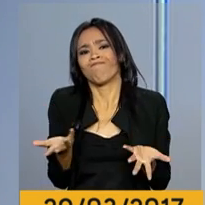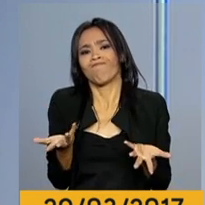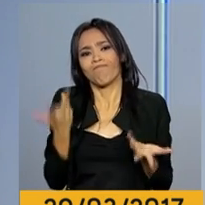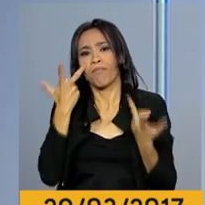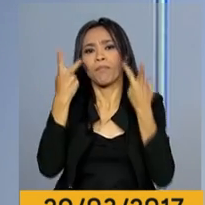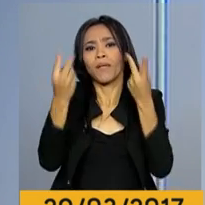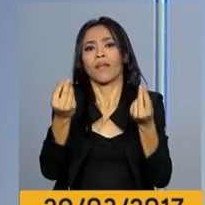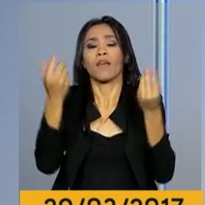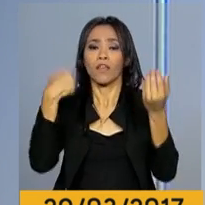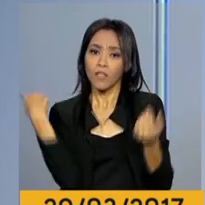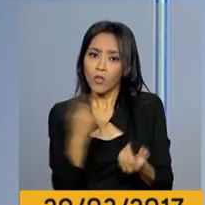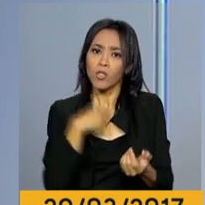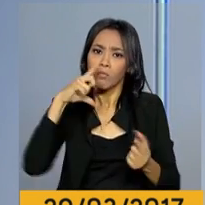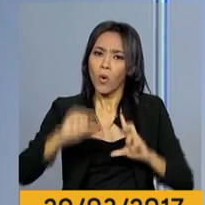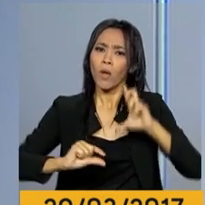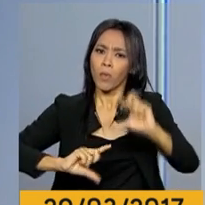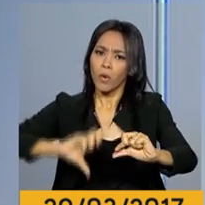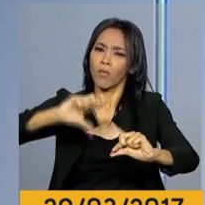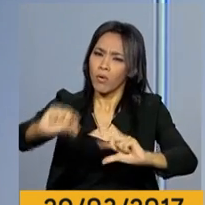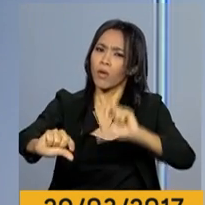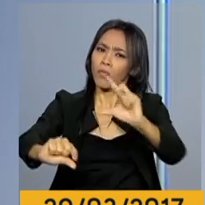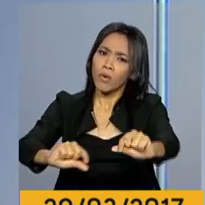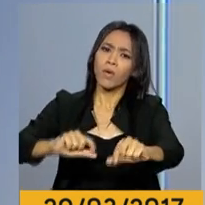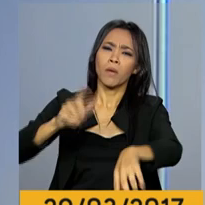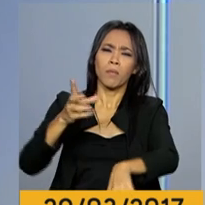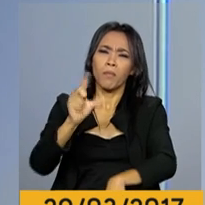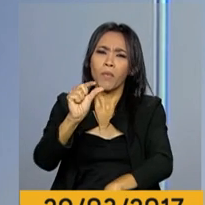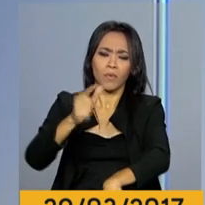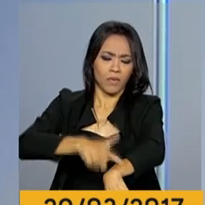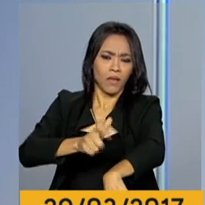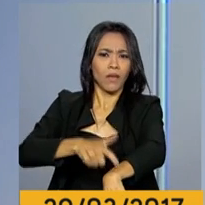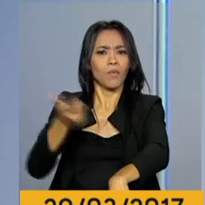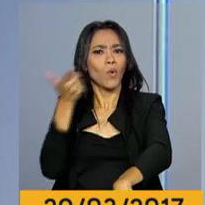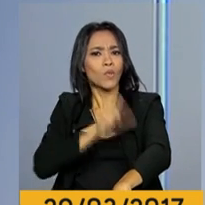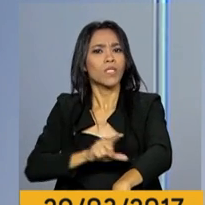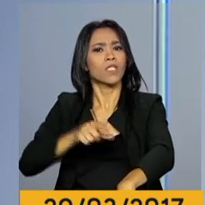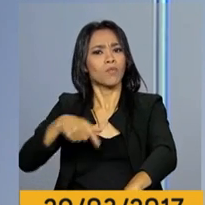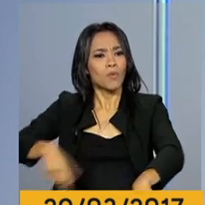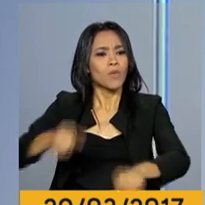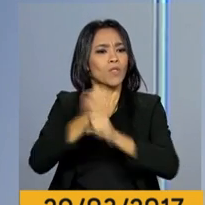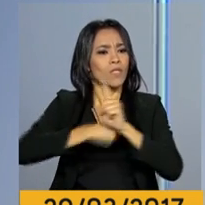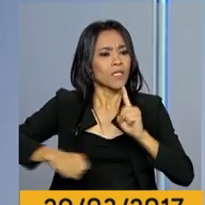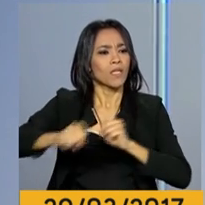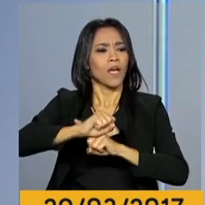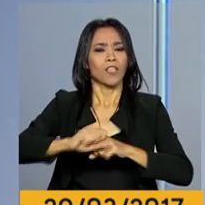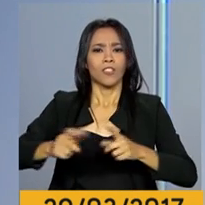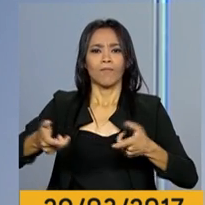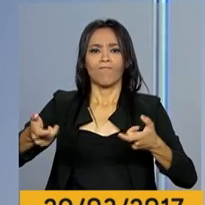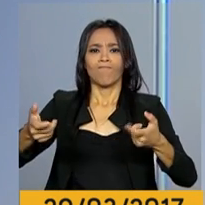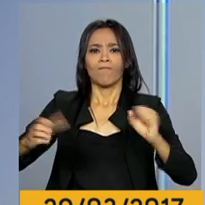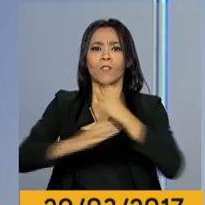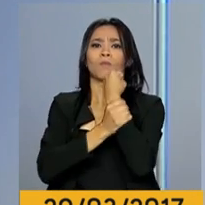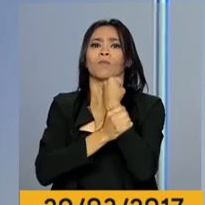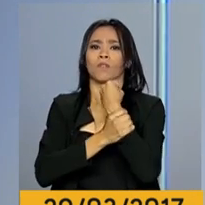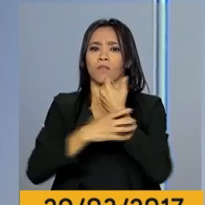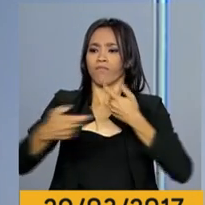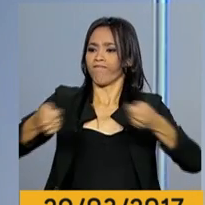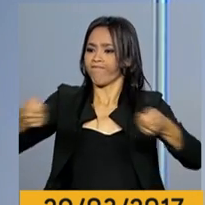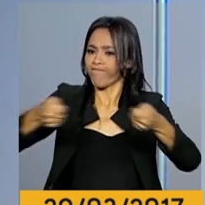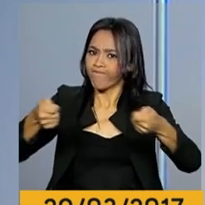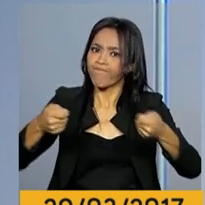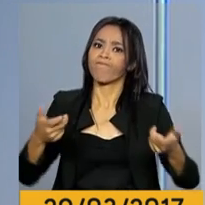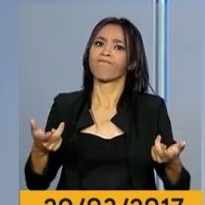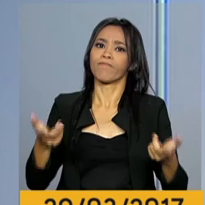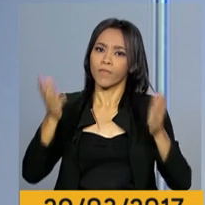construindo poupa pouco no pouquíssimo tempo que nós temos uma sociedade mais estável como mais estável será